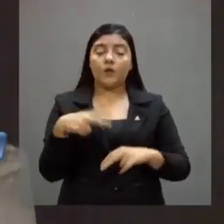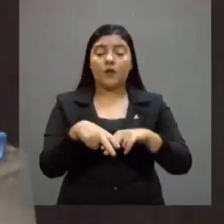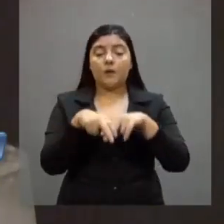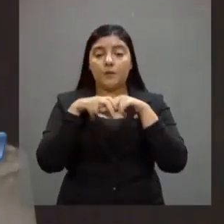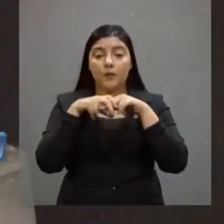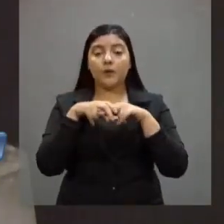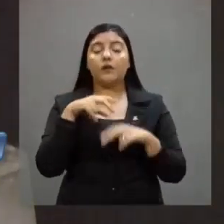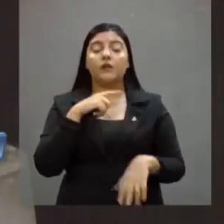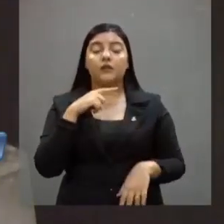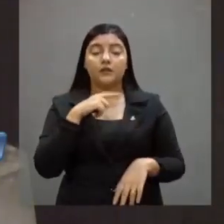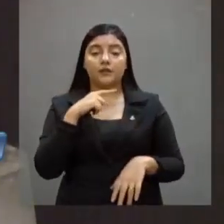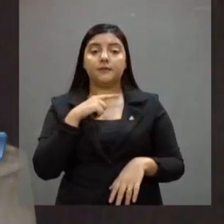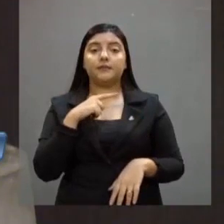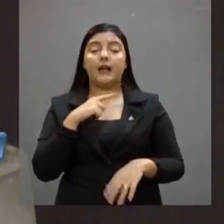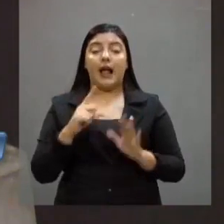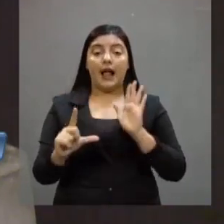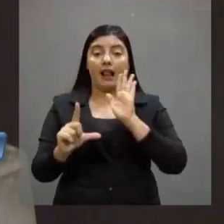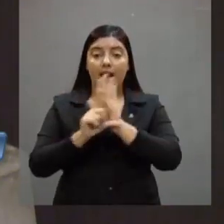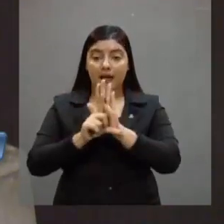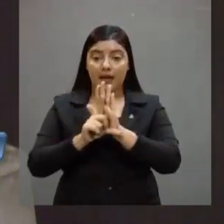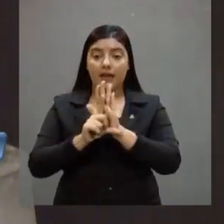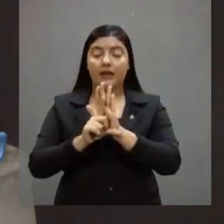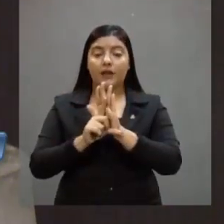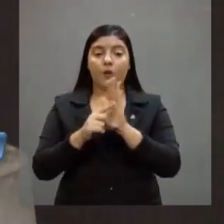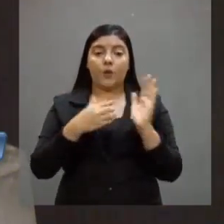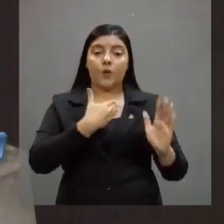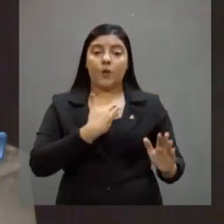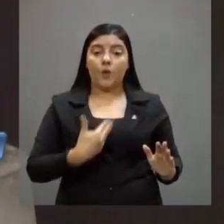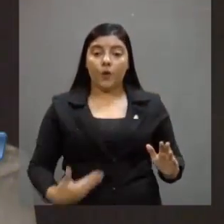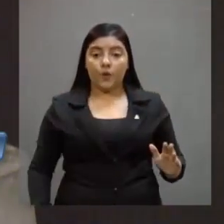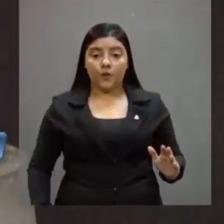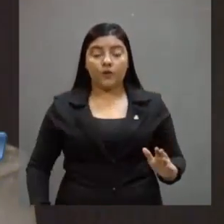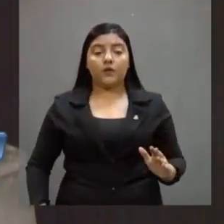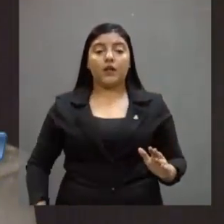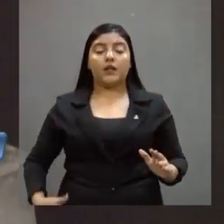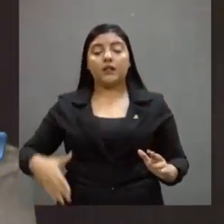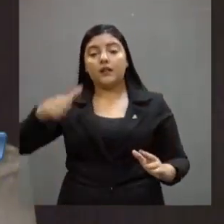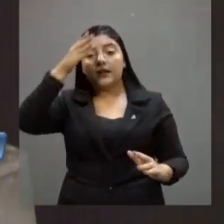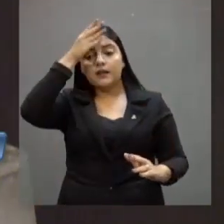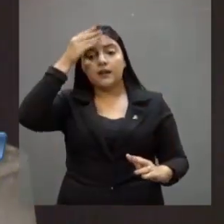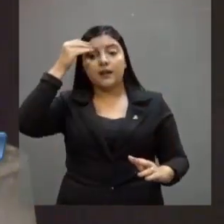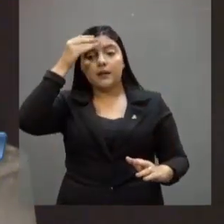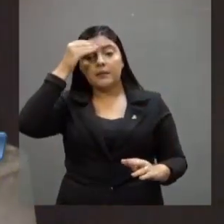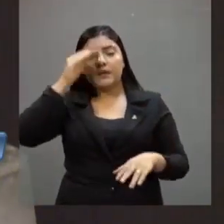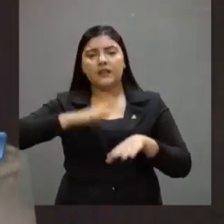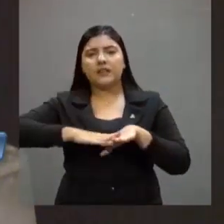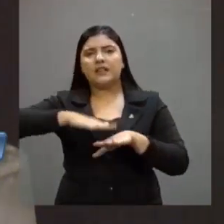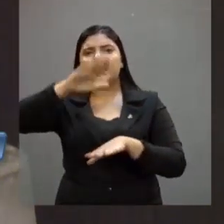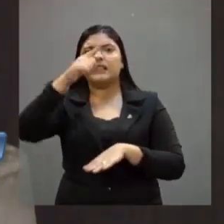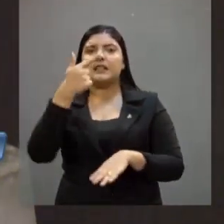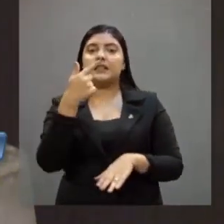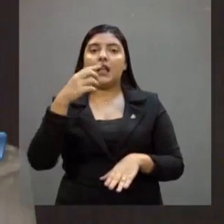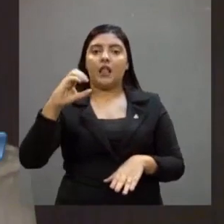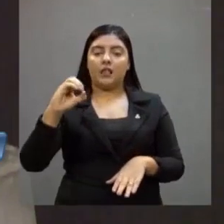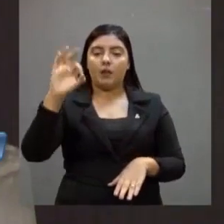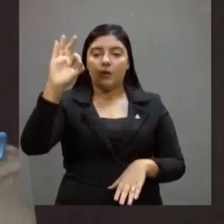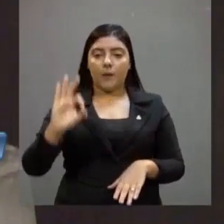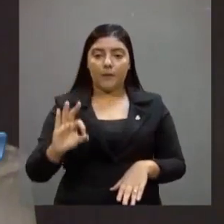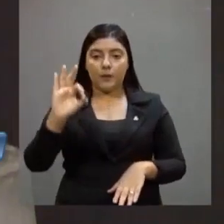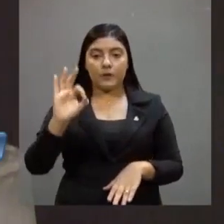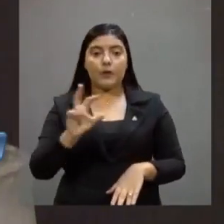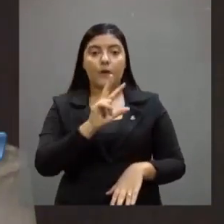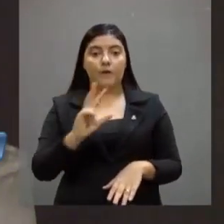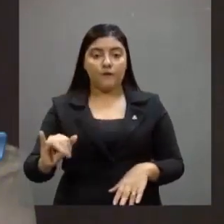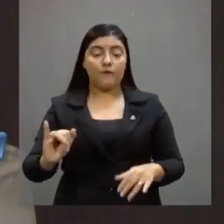Portanto, a reforma do governo Camilo vai atingir 70% dos servidores aposentados